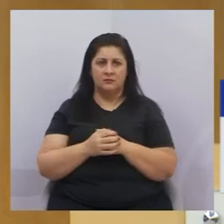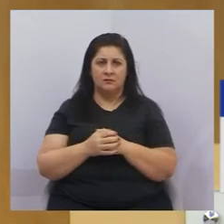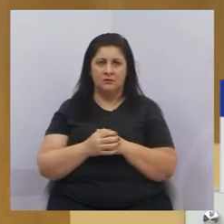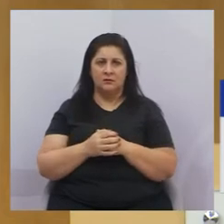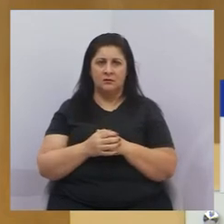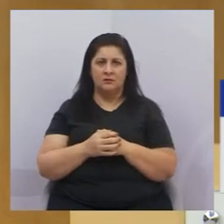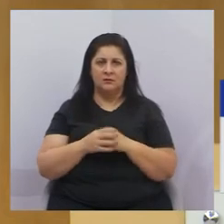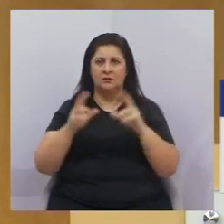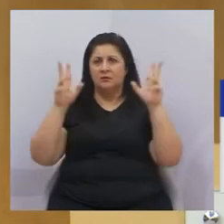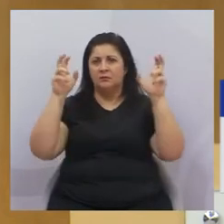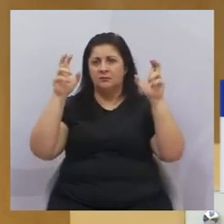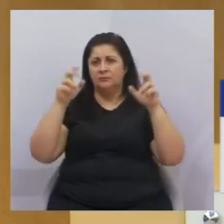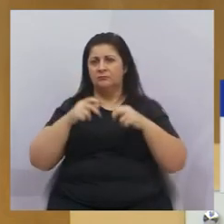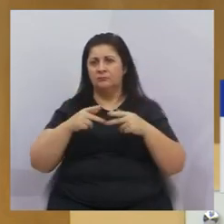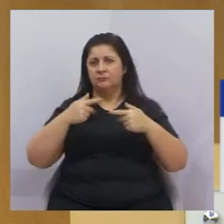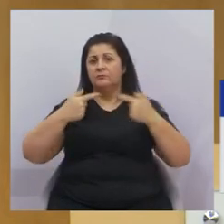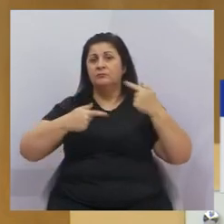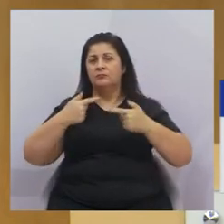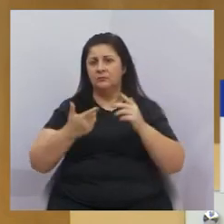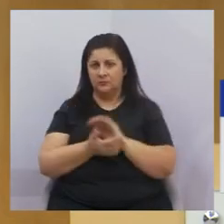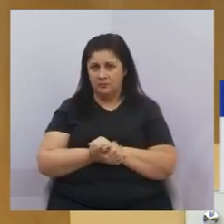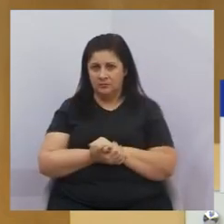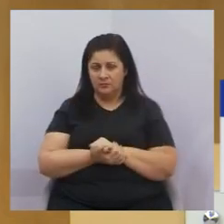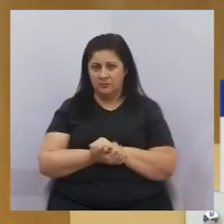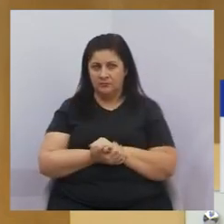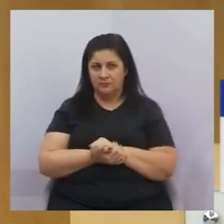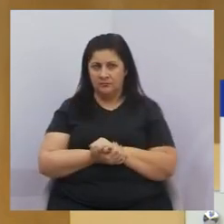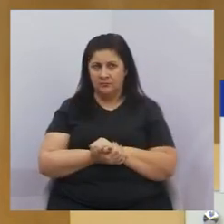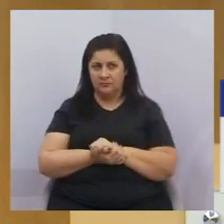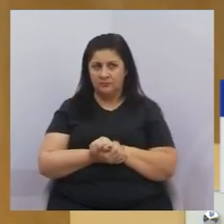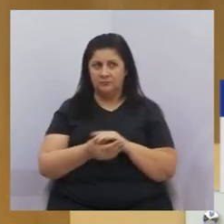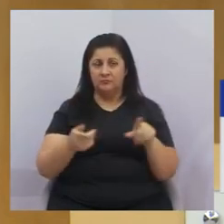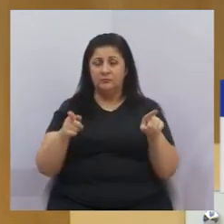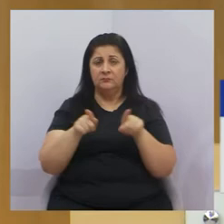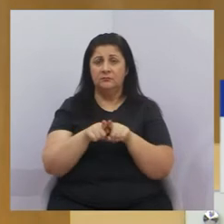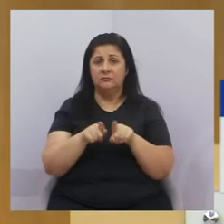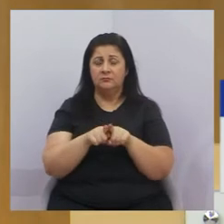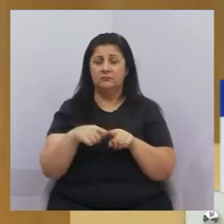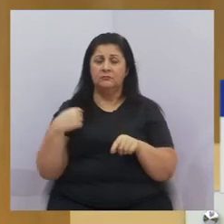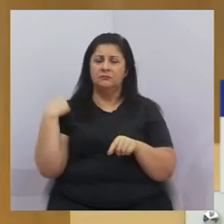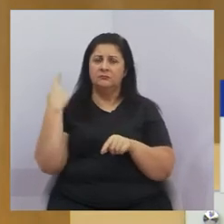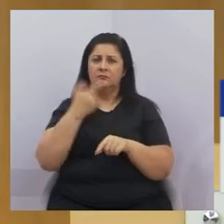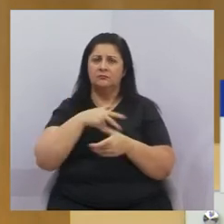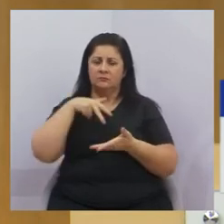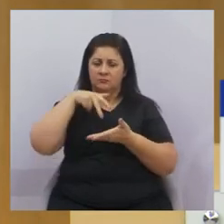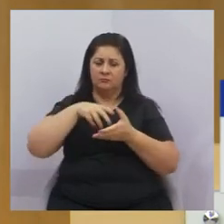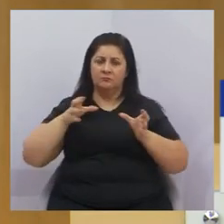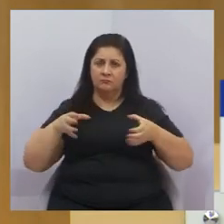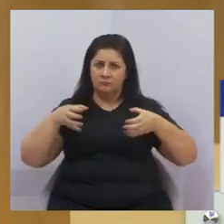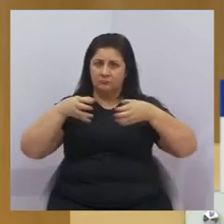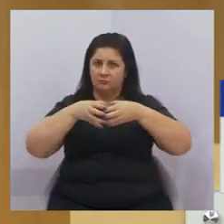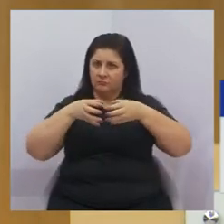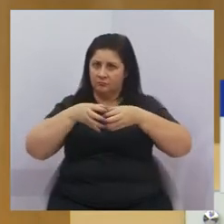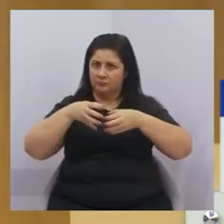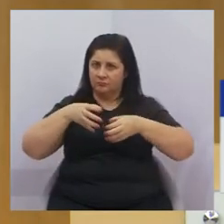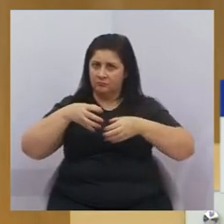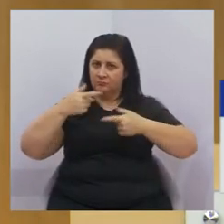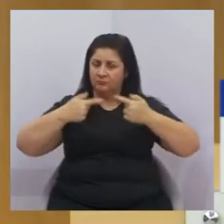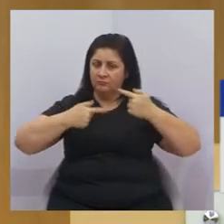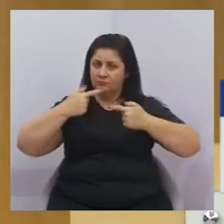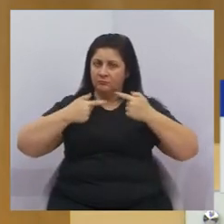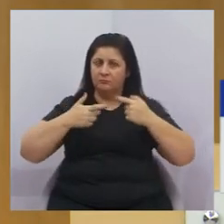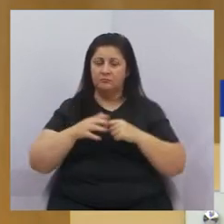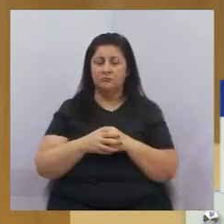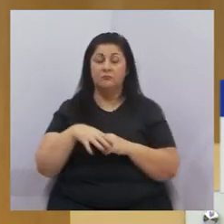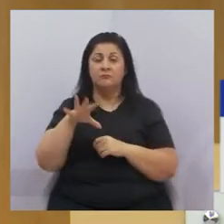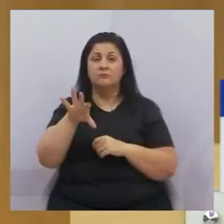política? E quero dizer que, quando nós assumimos um grupo político, as decisões